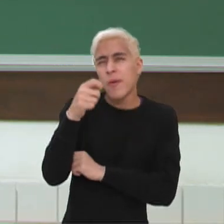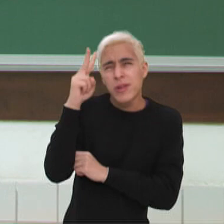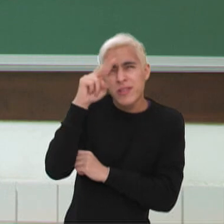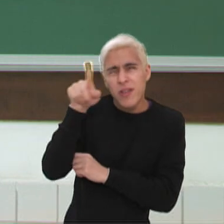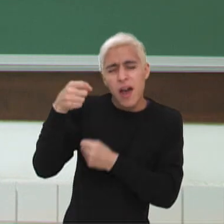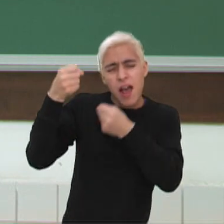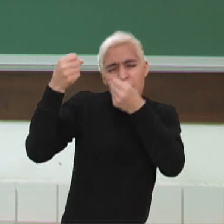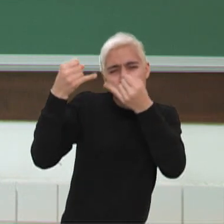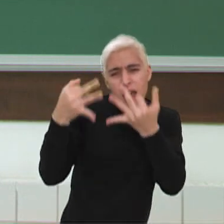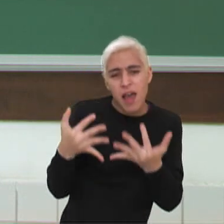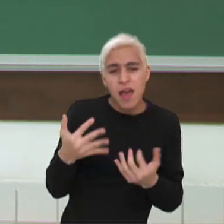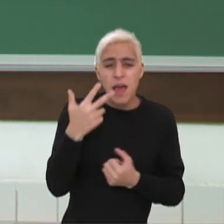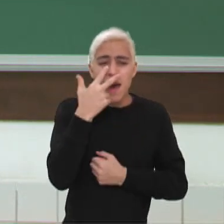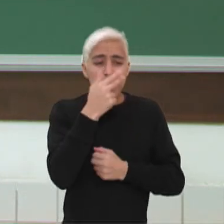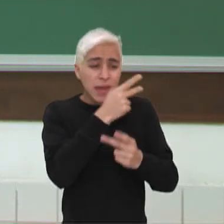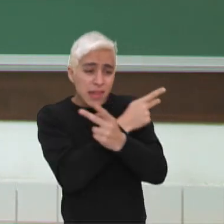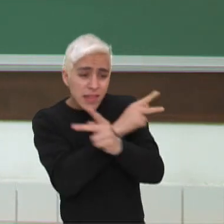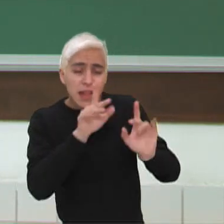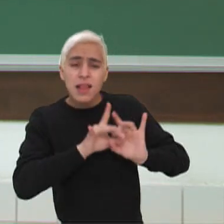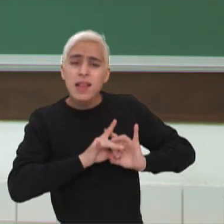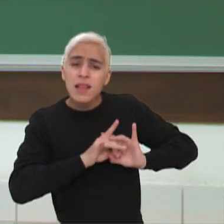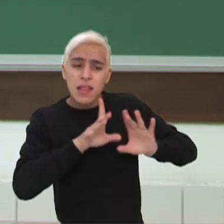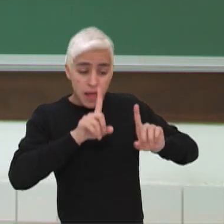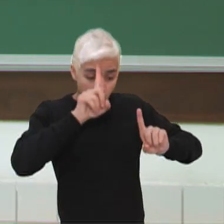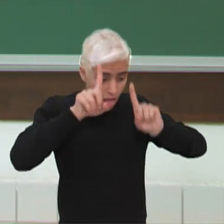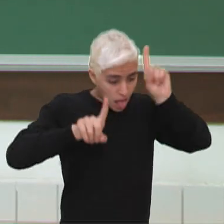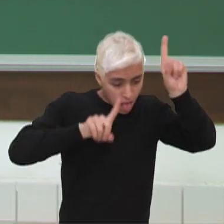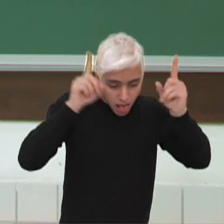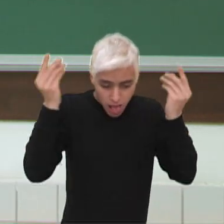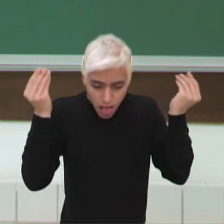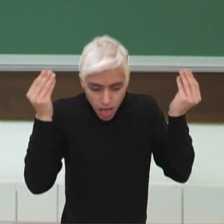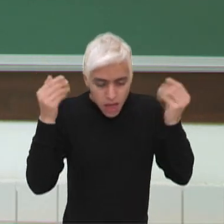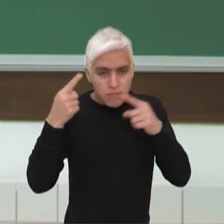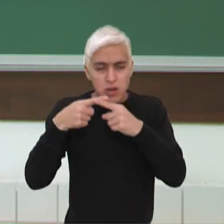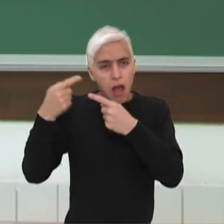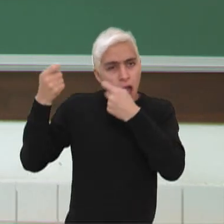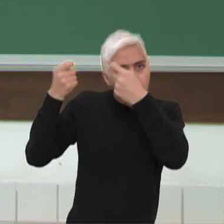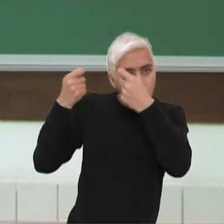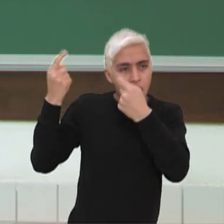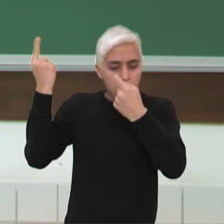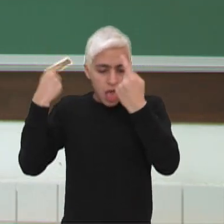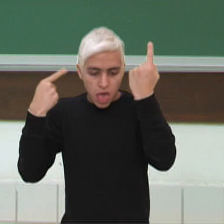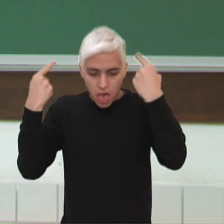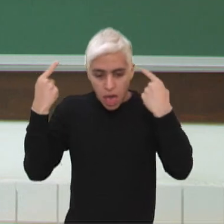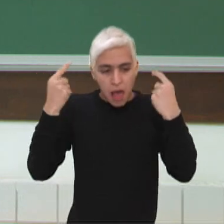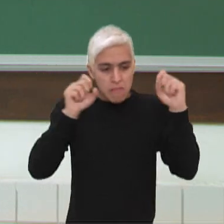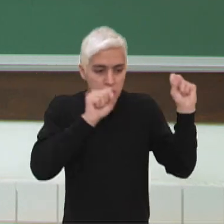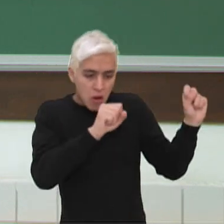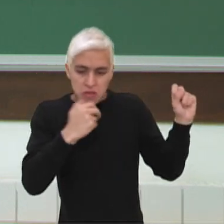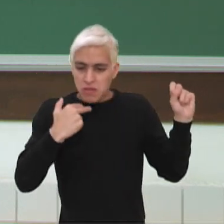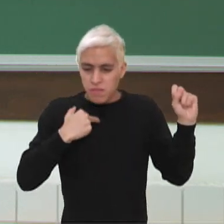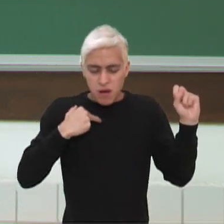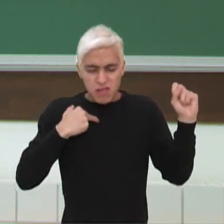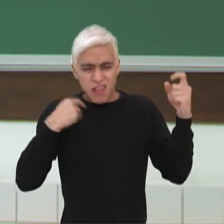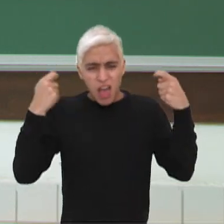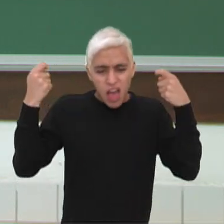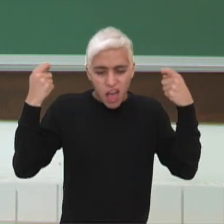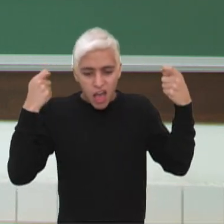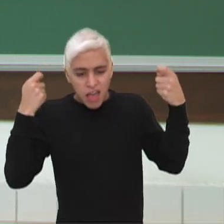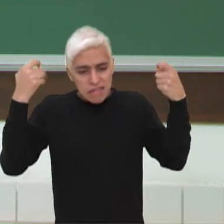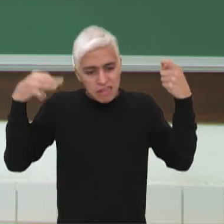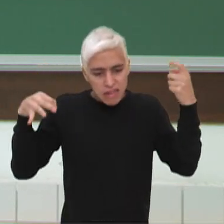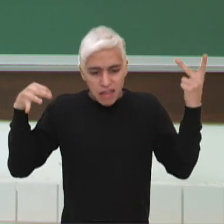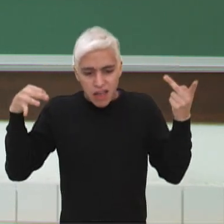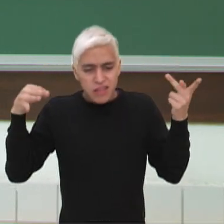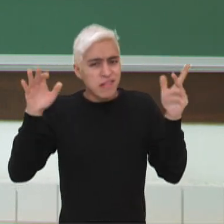religiosas. Isso dava maior liberdade de criação, porque não tinha algo definindo o que você pode ou não pode fazer. O que é certo